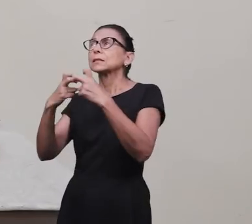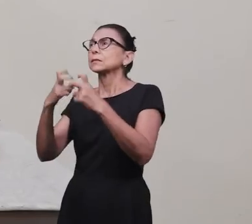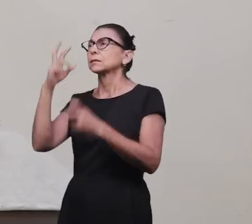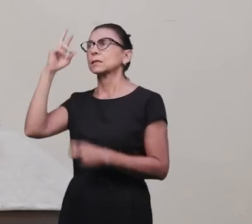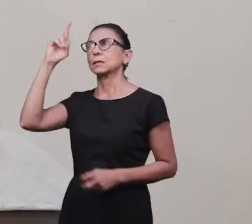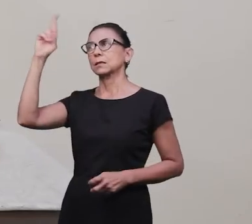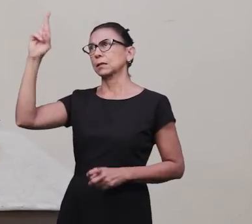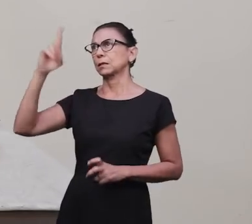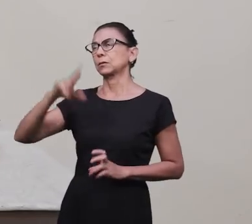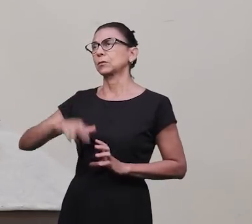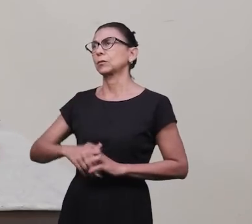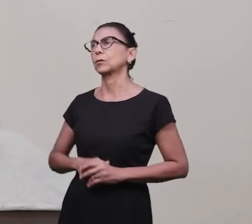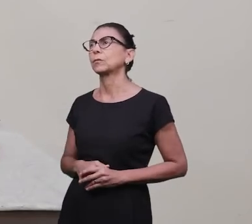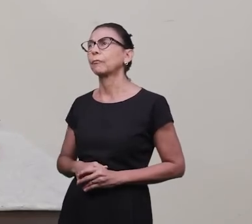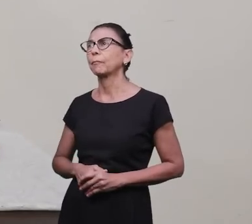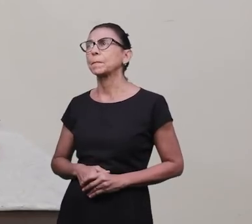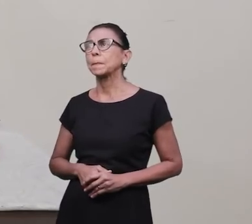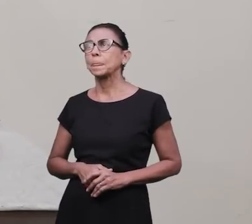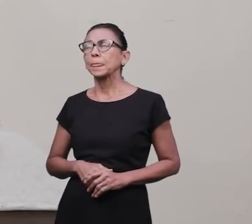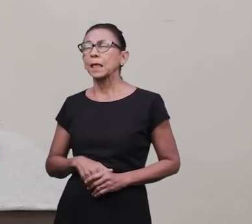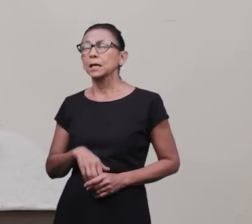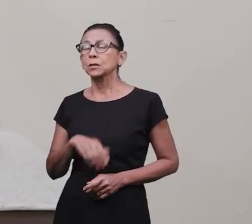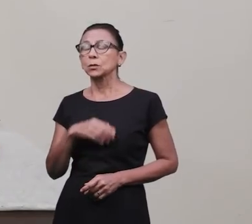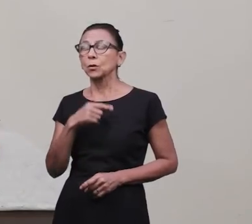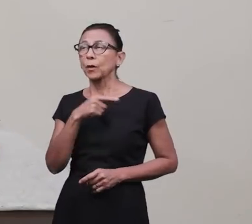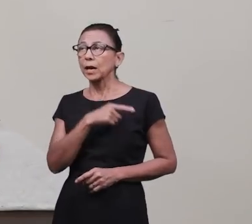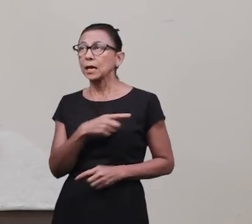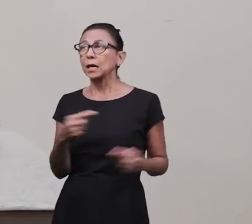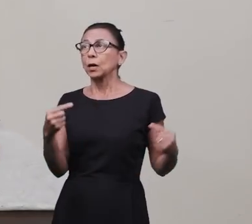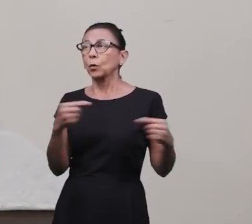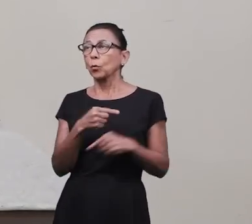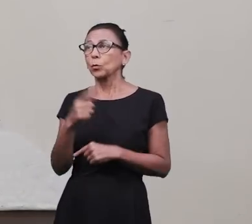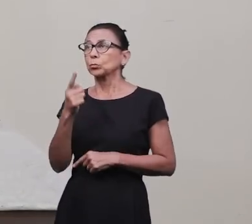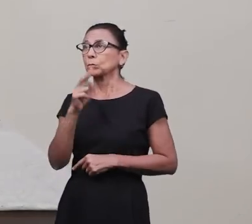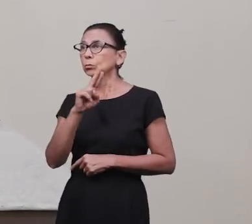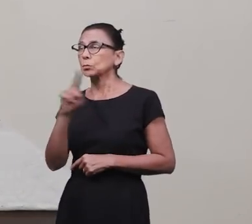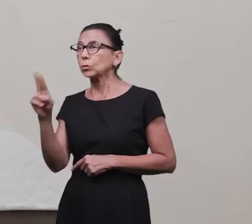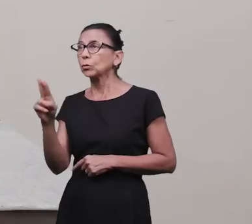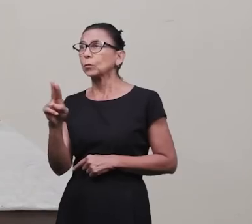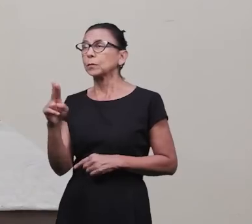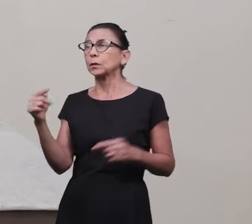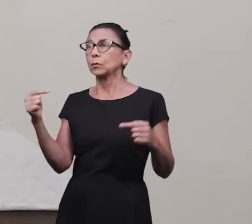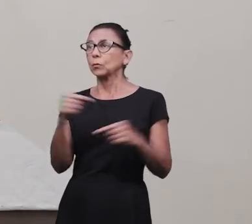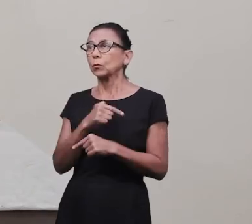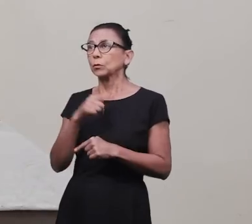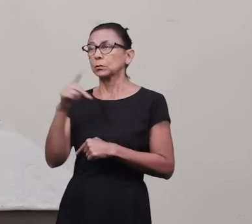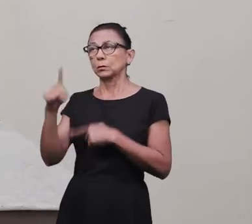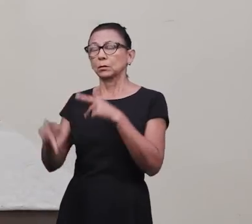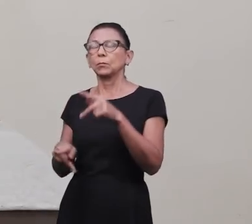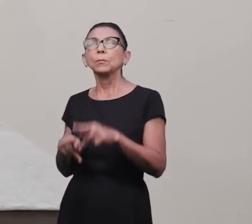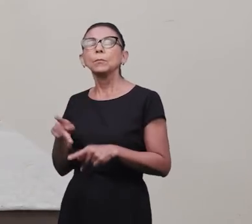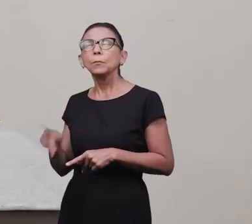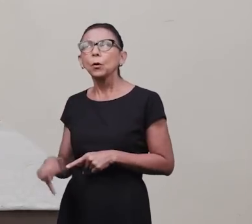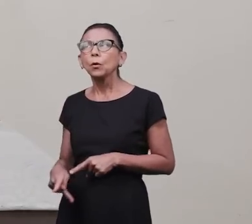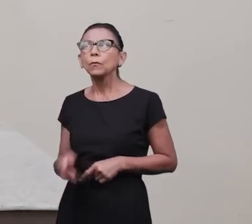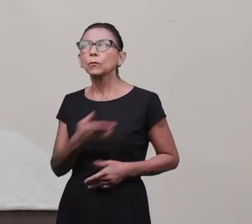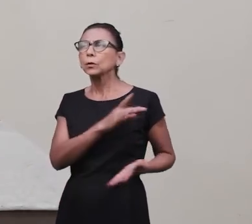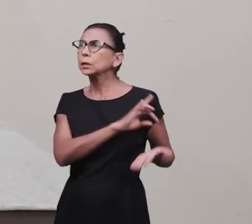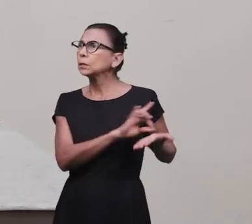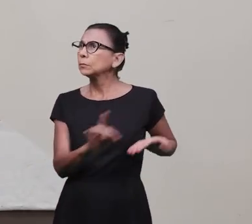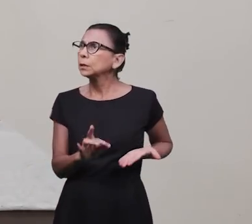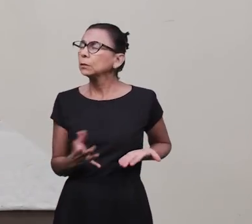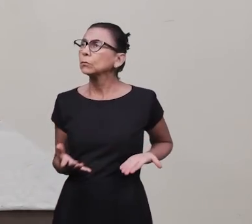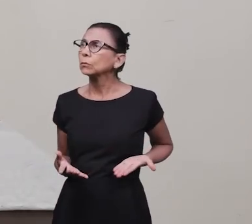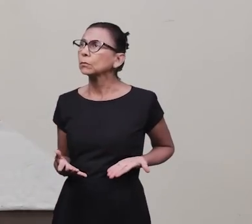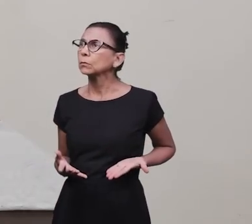ao Senhor, e Senhor, a afronta é contra o teu nome, é contra o teu povo, é contra o teu reino. E ele,